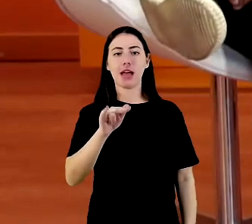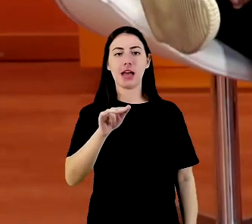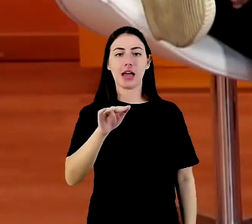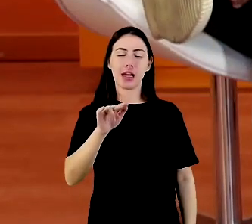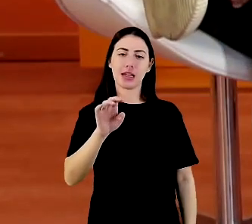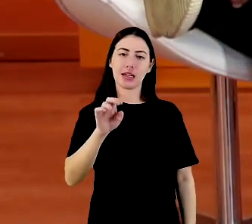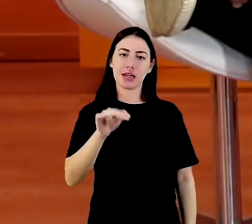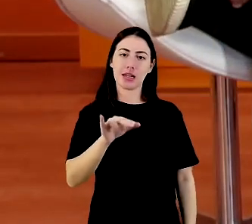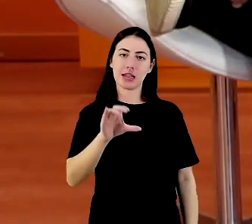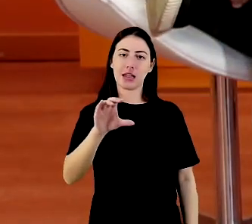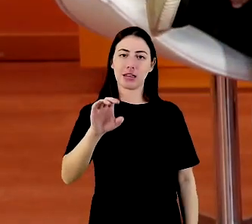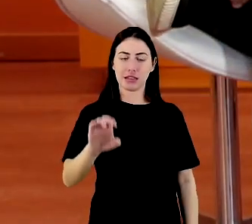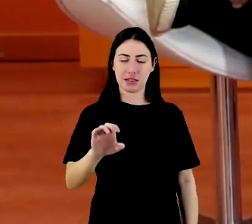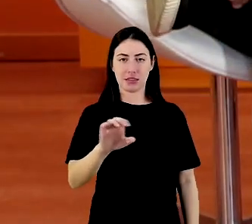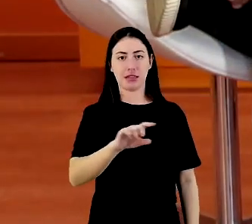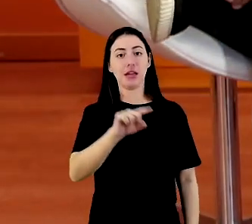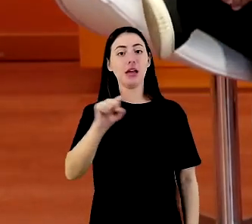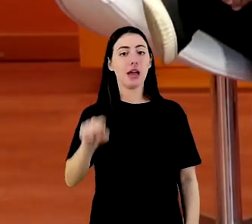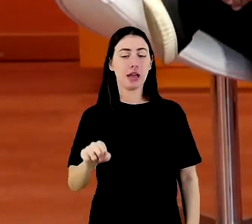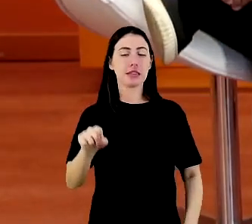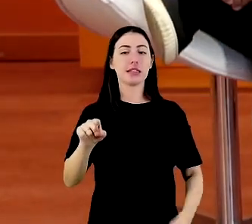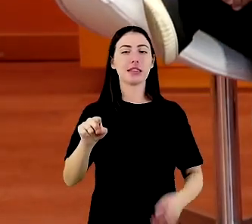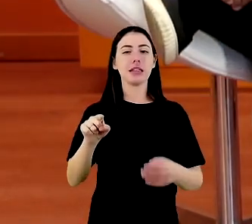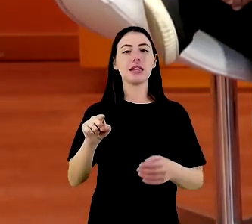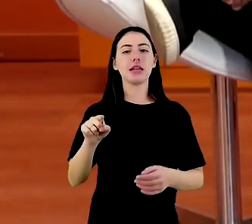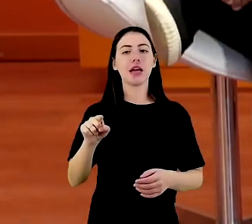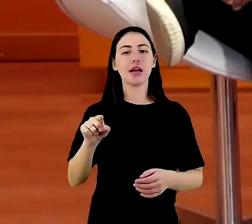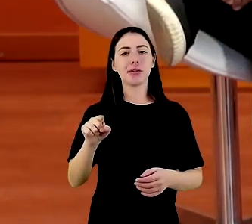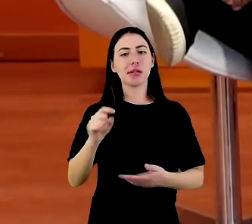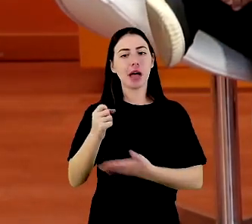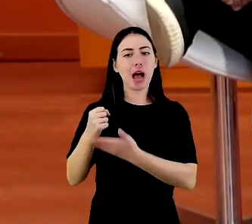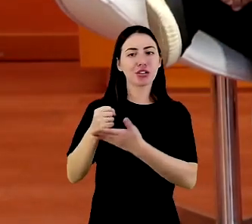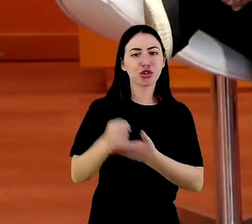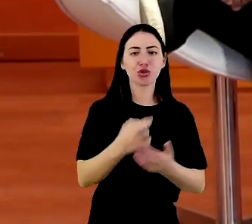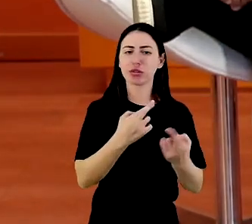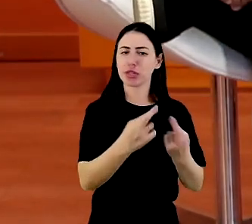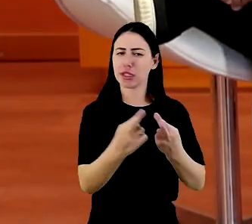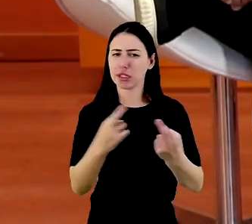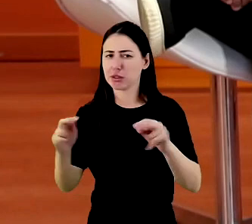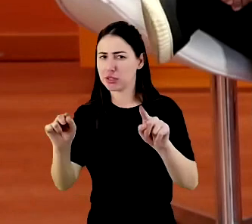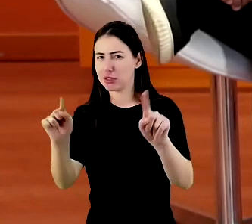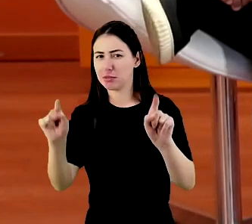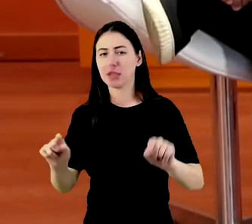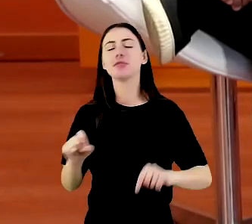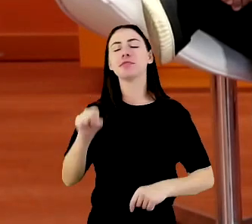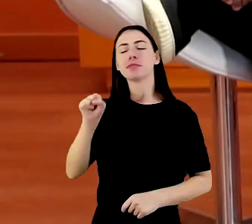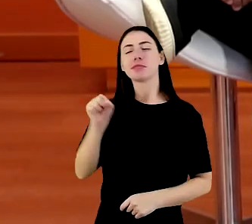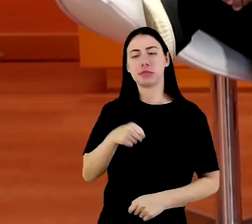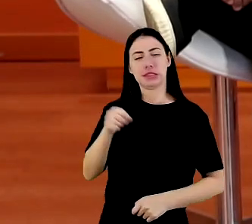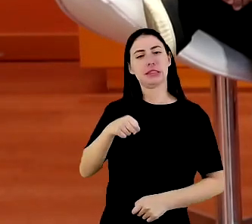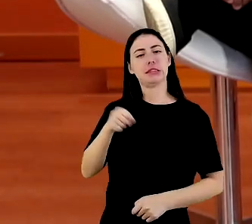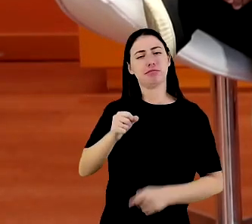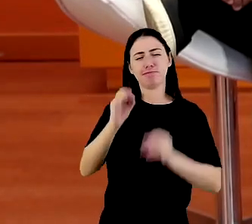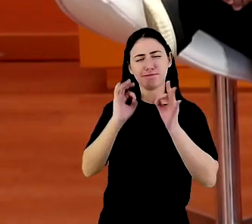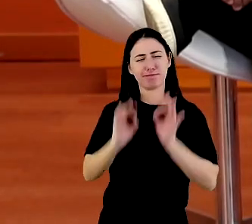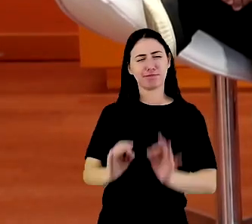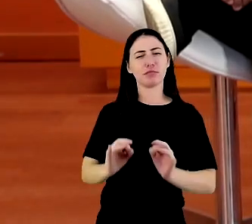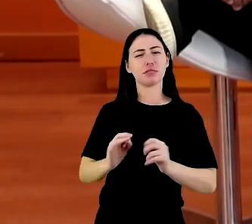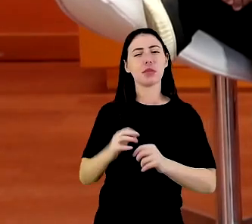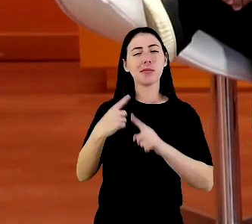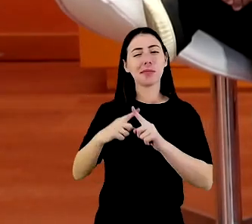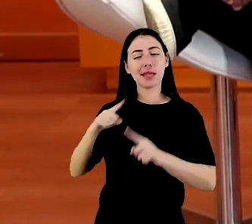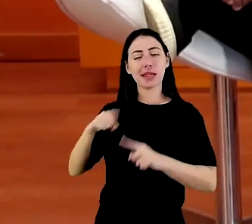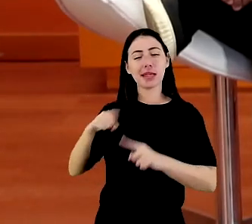Com certeza. O Open Finance vai dar a possibilidade da gente, enquanto instituição de